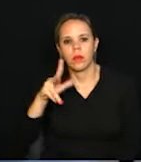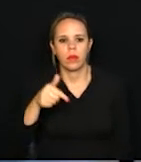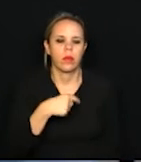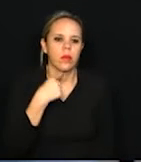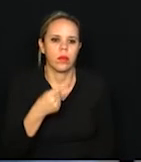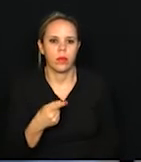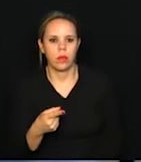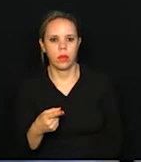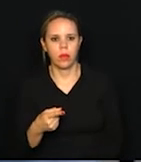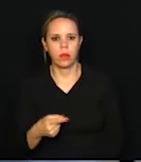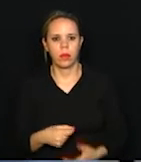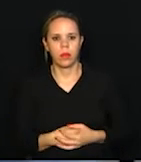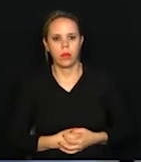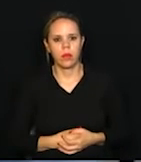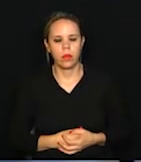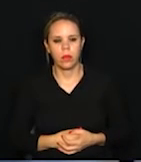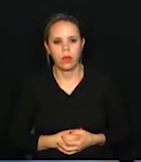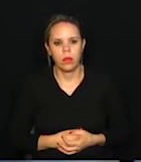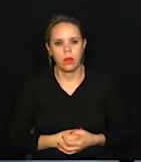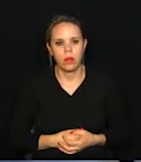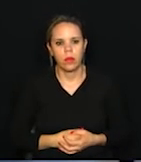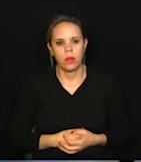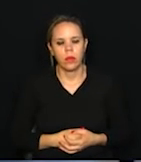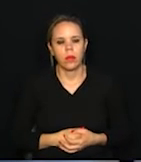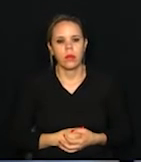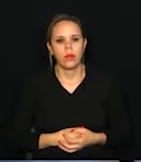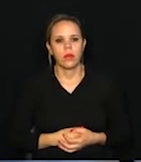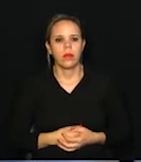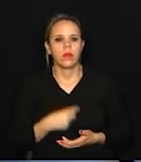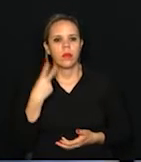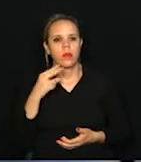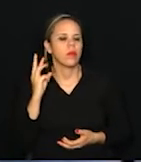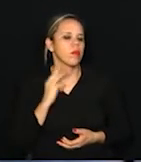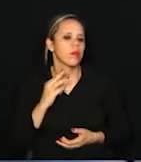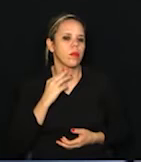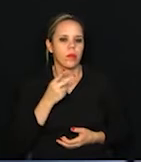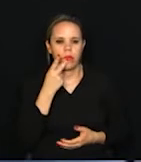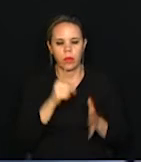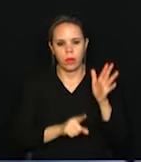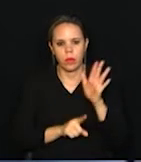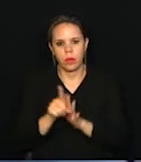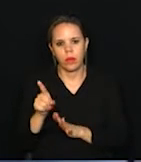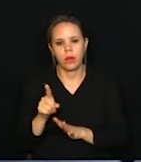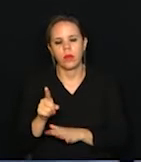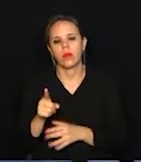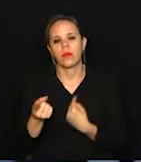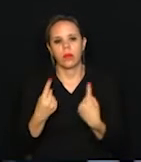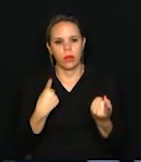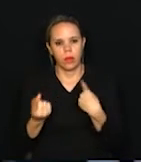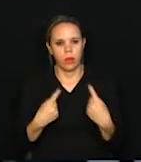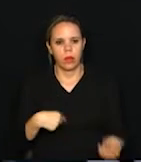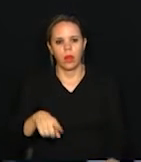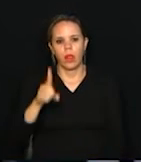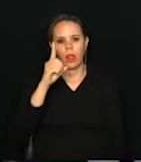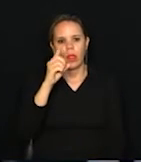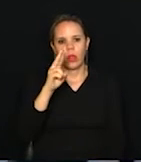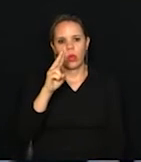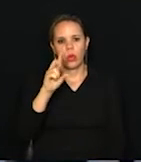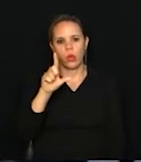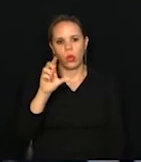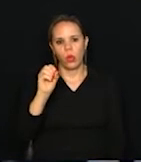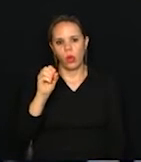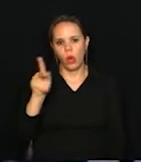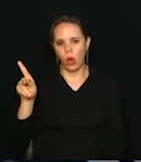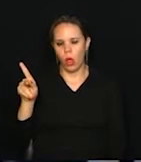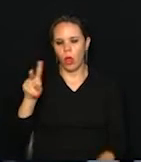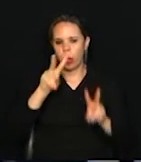questão, Paulo. Na questão que o vereador Cecílio nos coloca, da John Boy Dunlop, eu queria trazer um tema